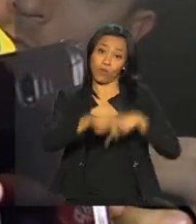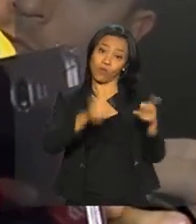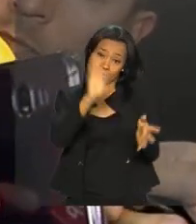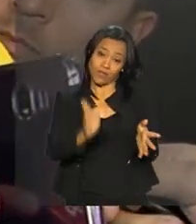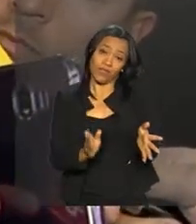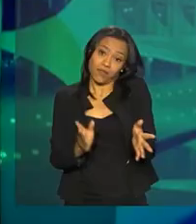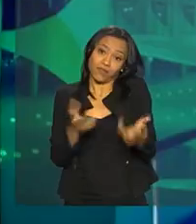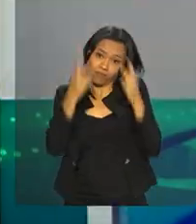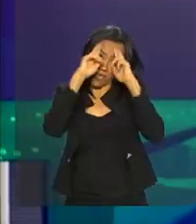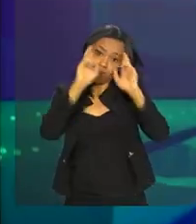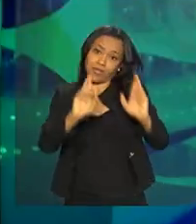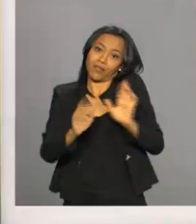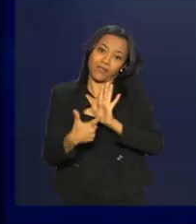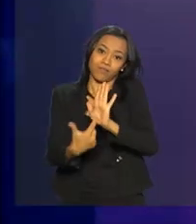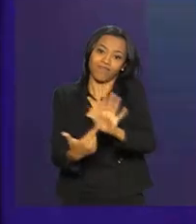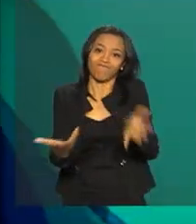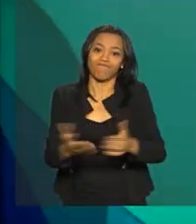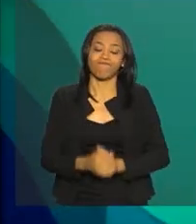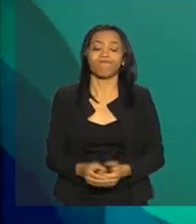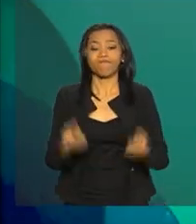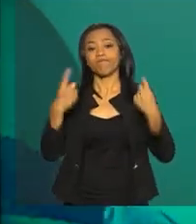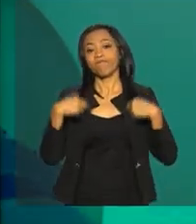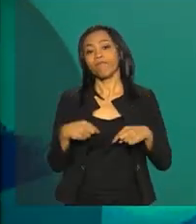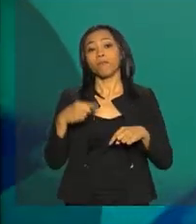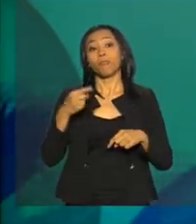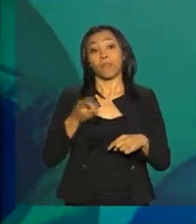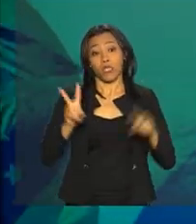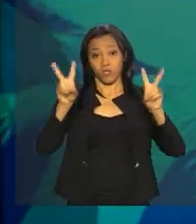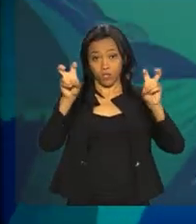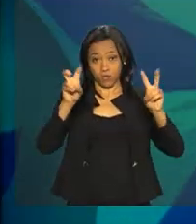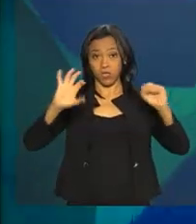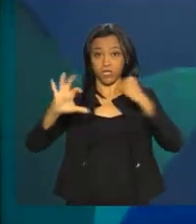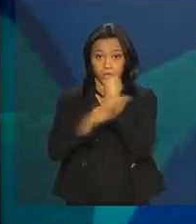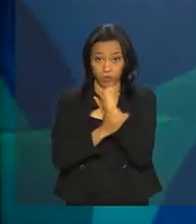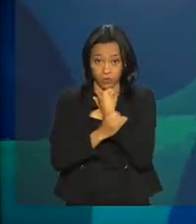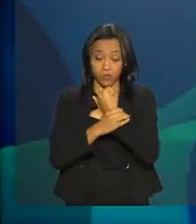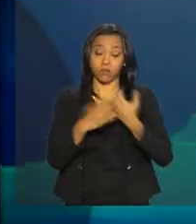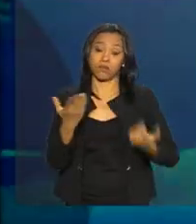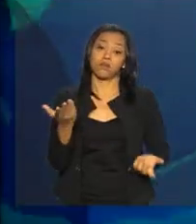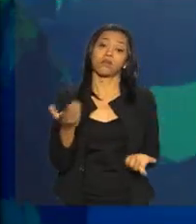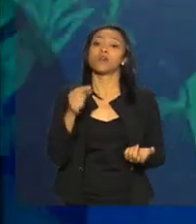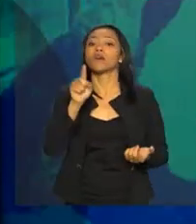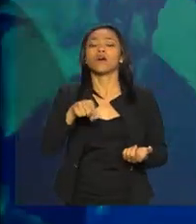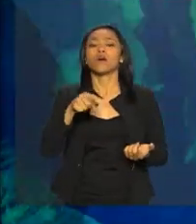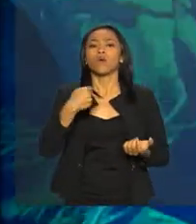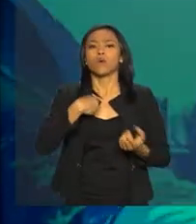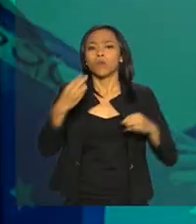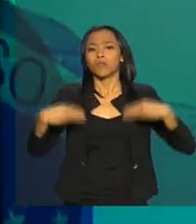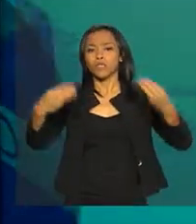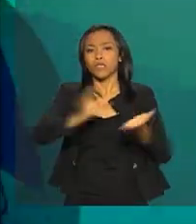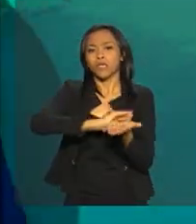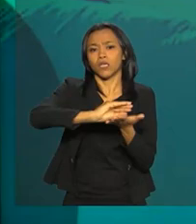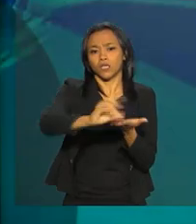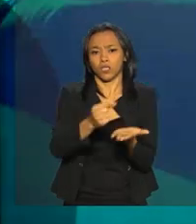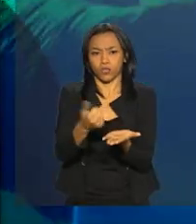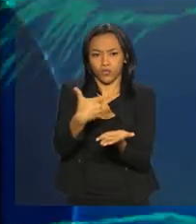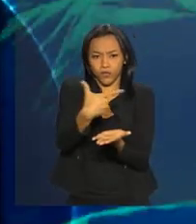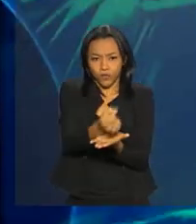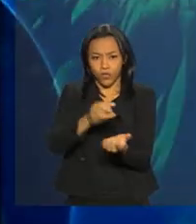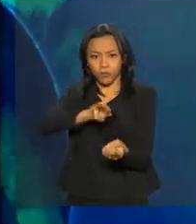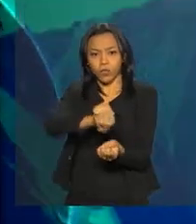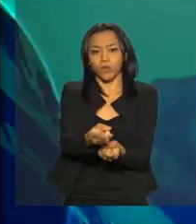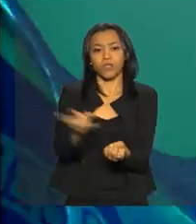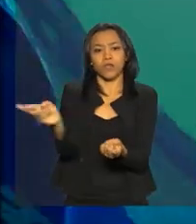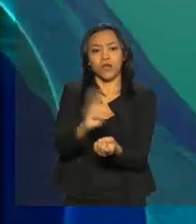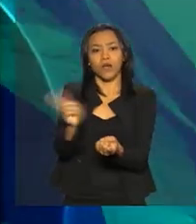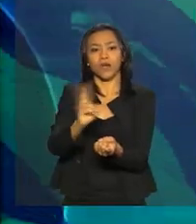será respeitada. E ainda sobre a segurança pública, o Ministério anunciou um investimento de 20 milhões de reais na